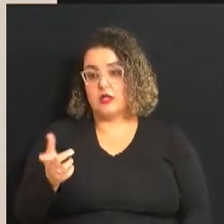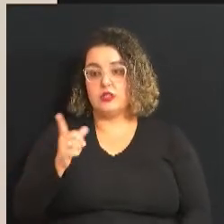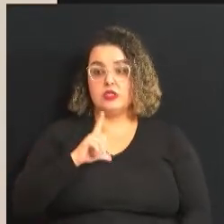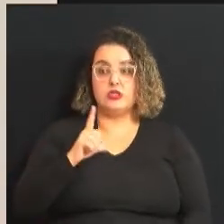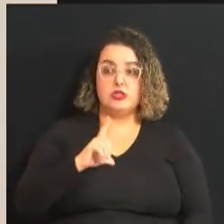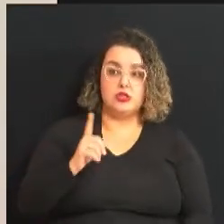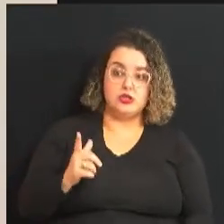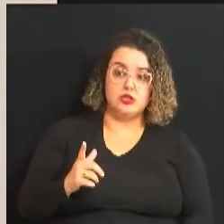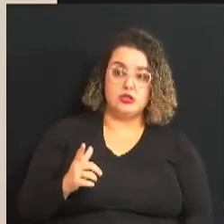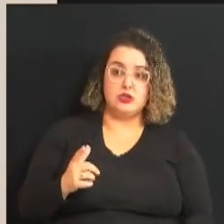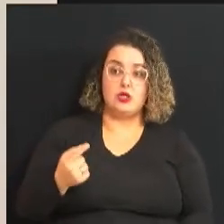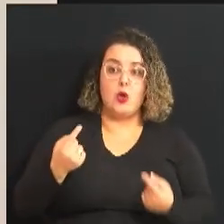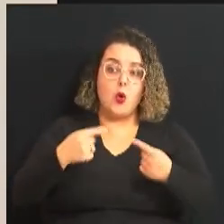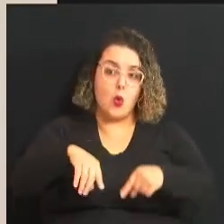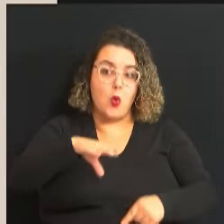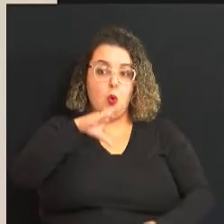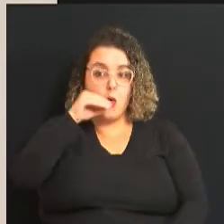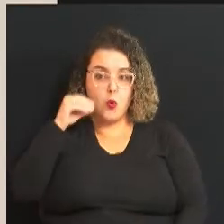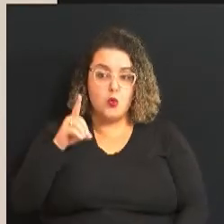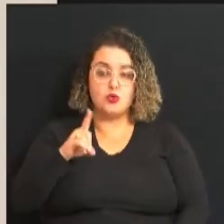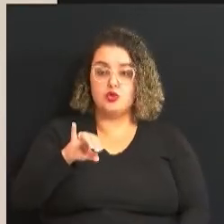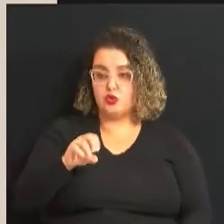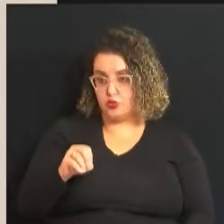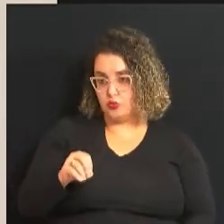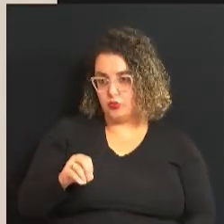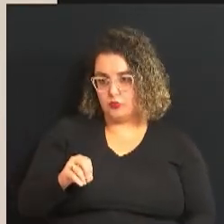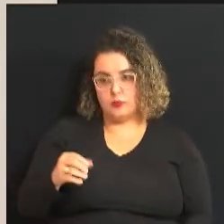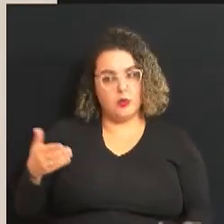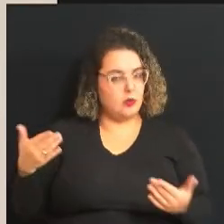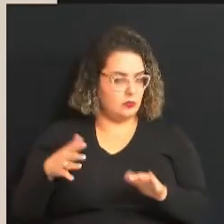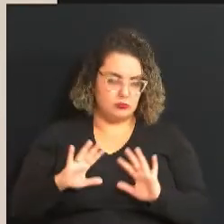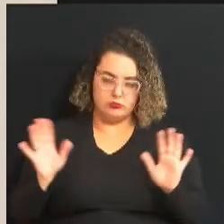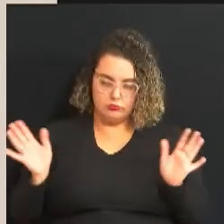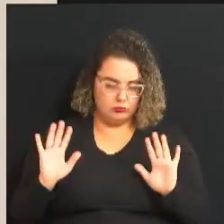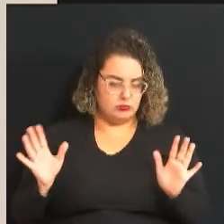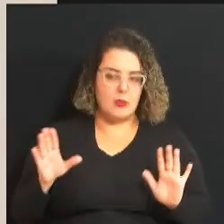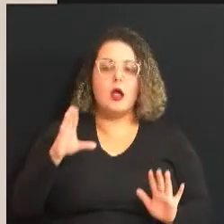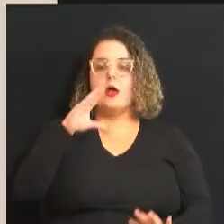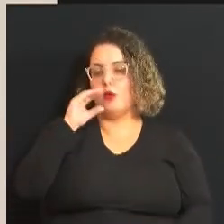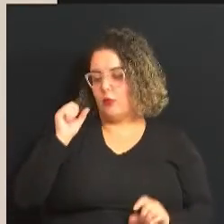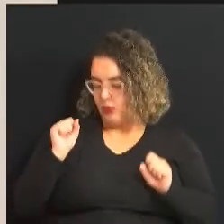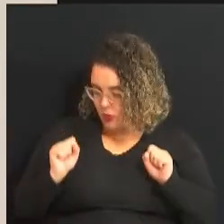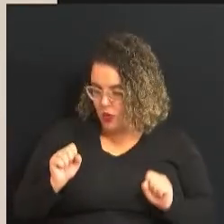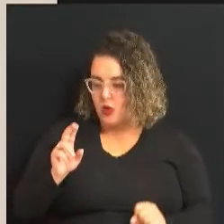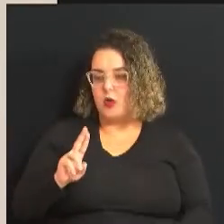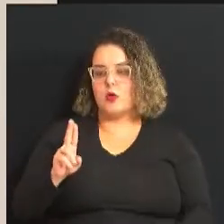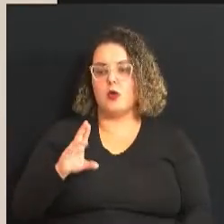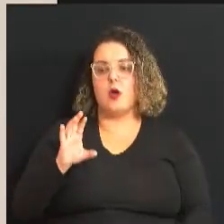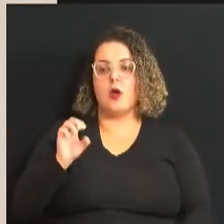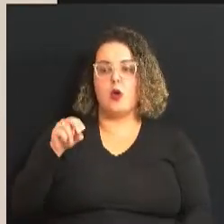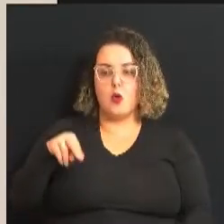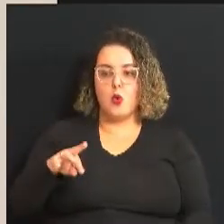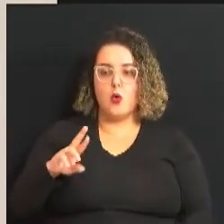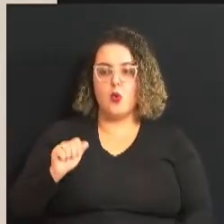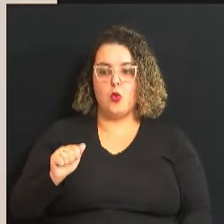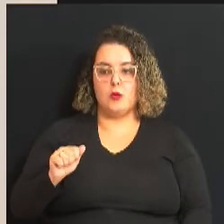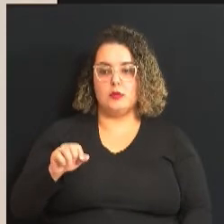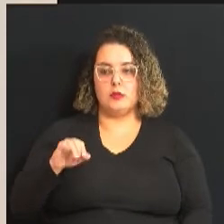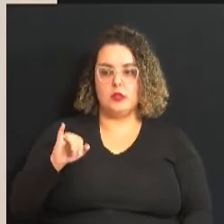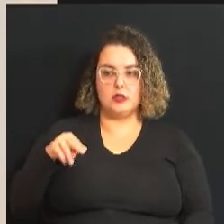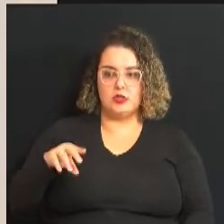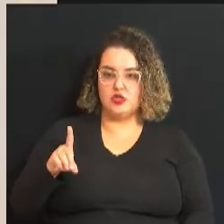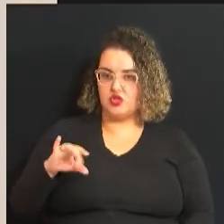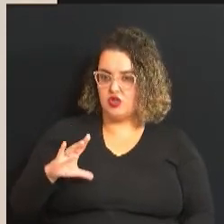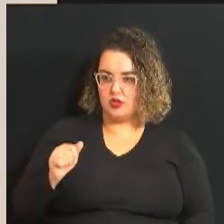contraindicação para adolescente usar DIU. Hoje isso já caiu por terra, tá? As contraindicações de DIU são muito poucas,